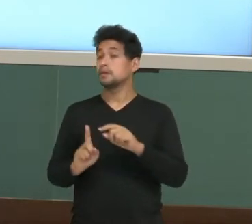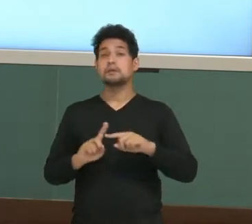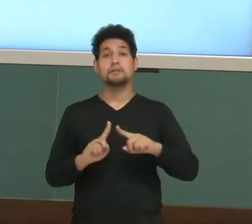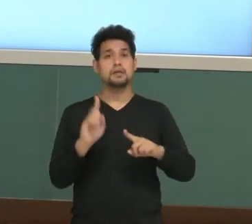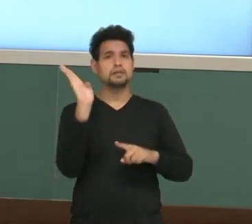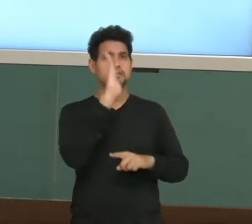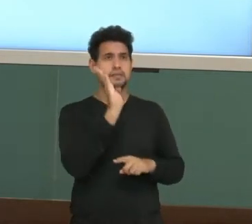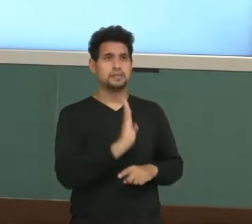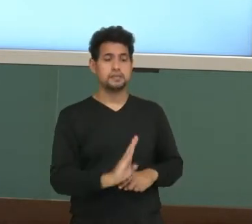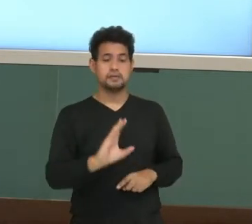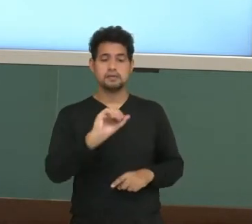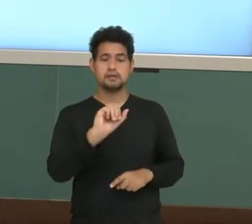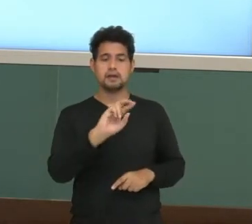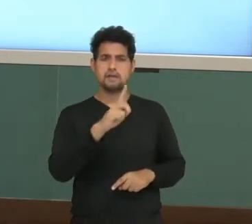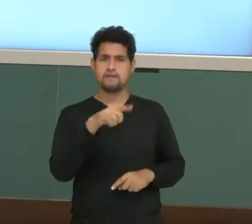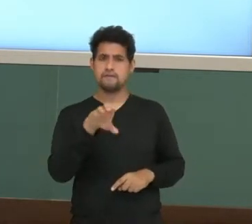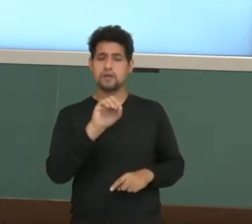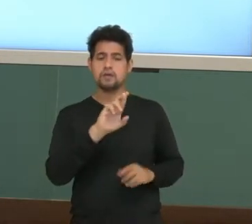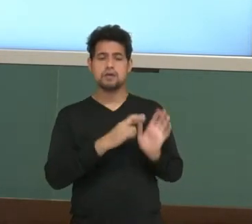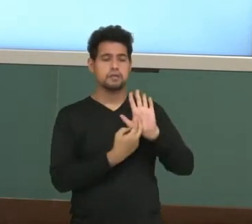o carvão mineral representa apenas